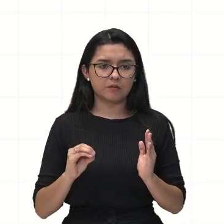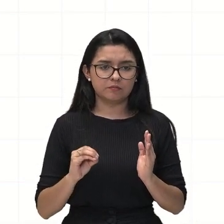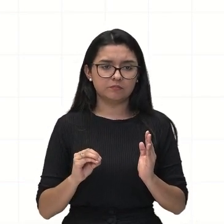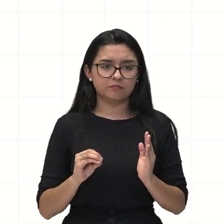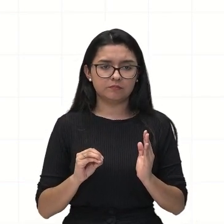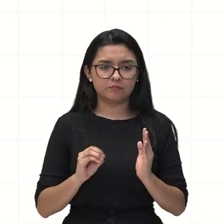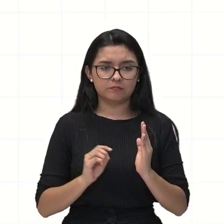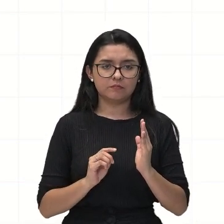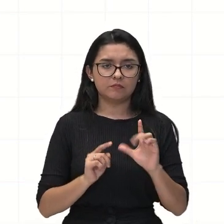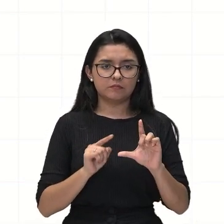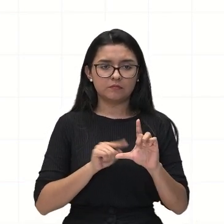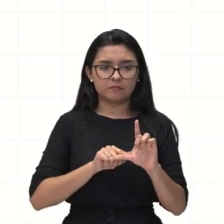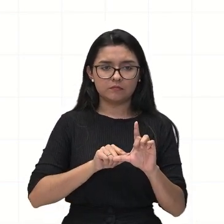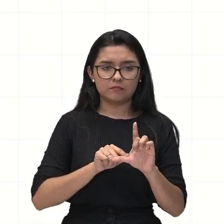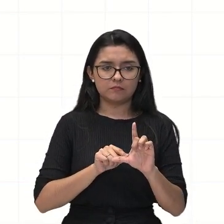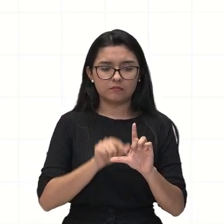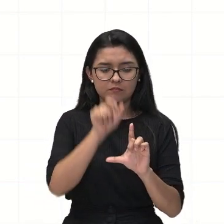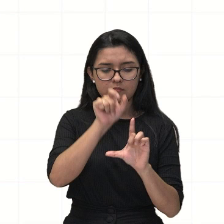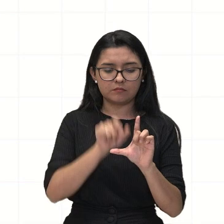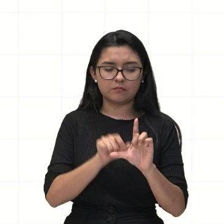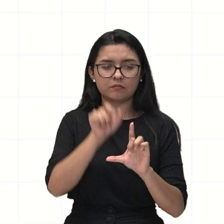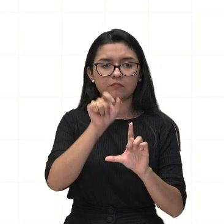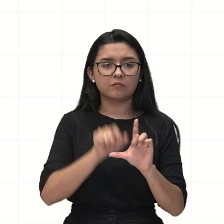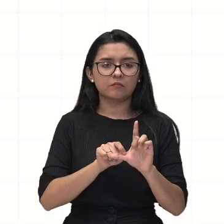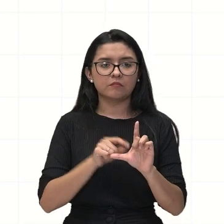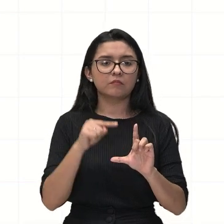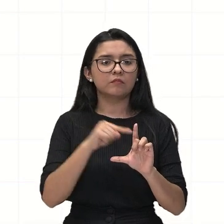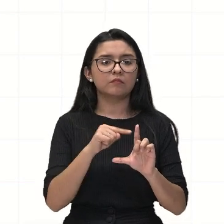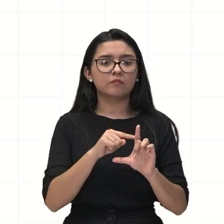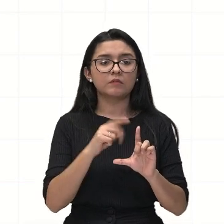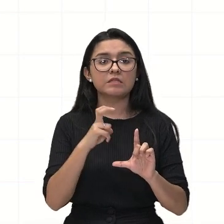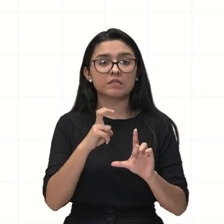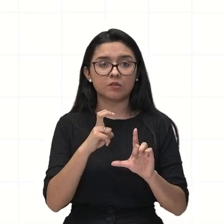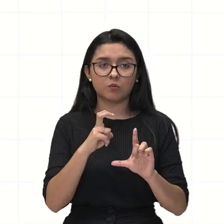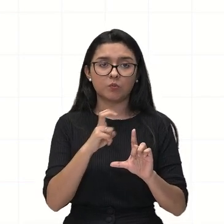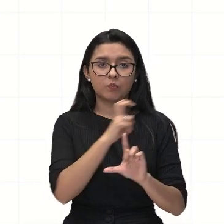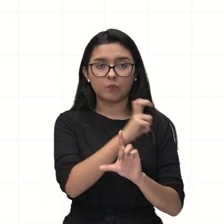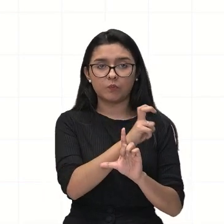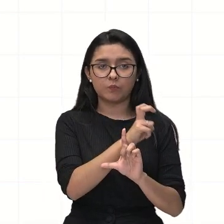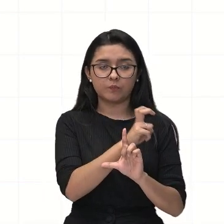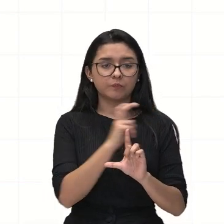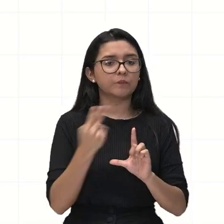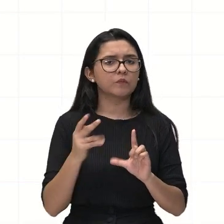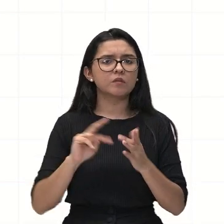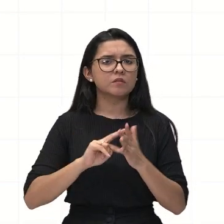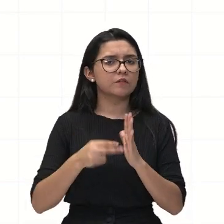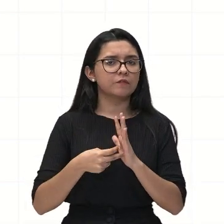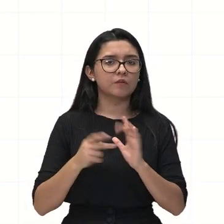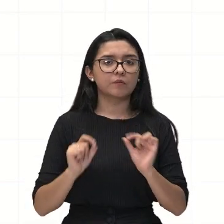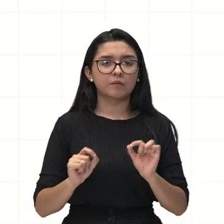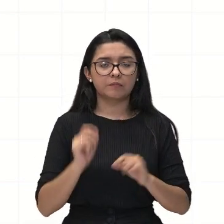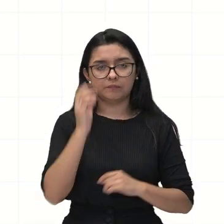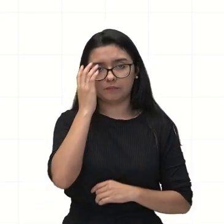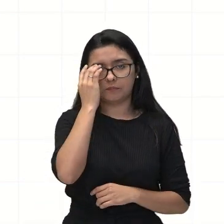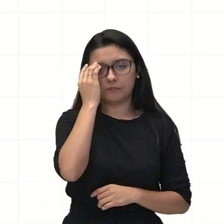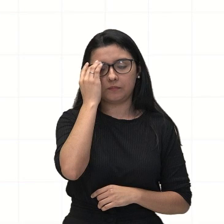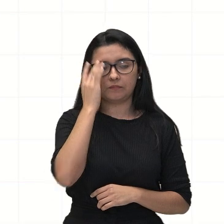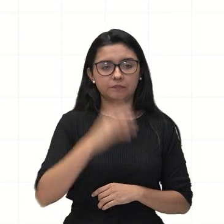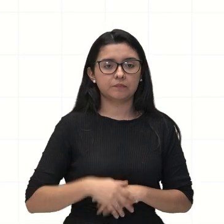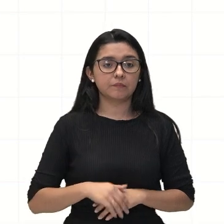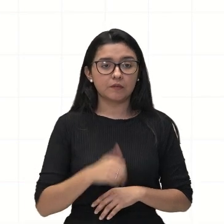do 1940 está apontando para quem? Para o 5. O que isso quer dizer para nós? que